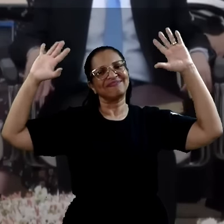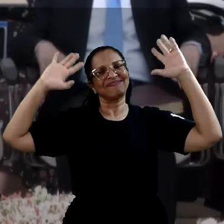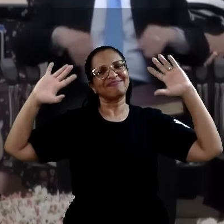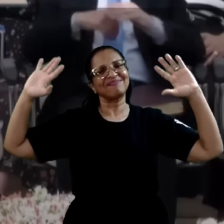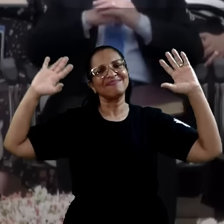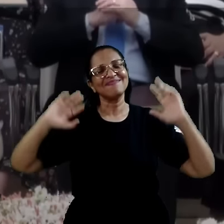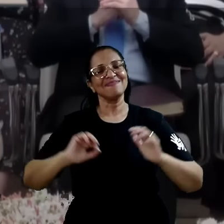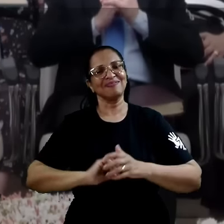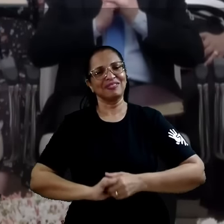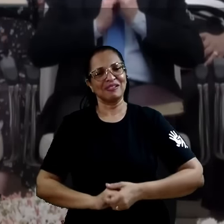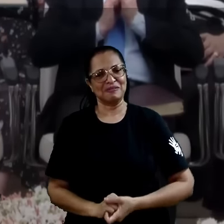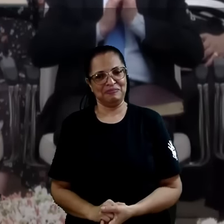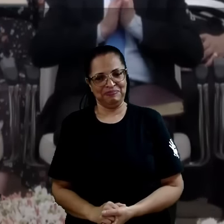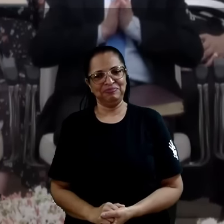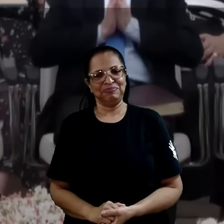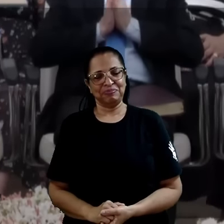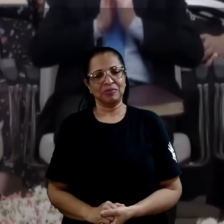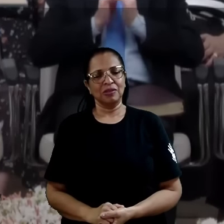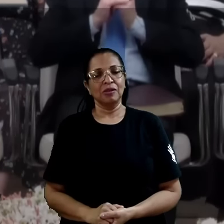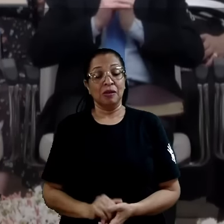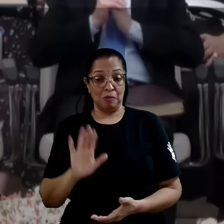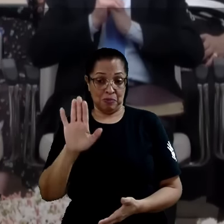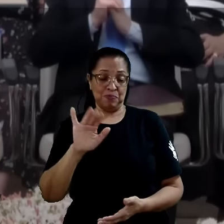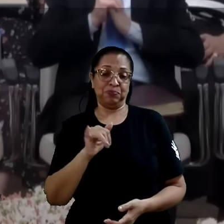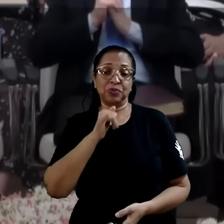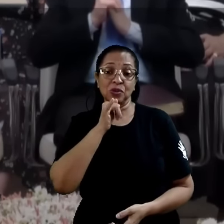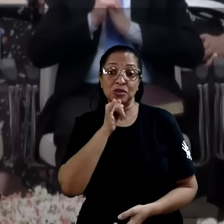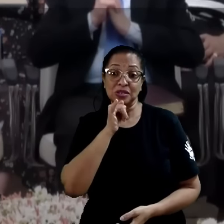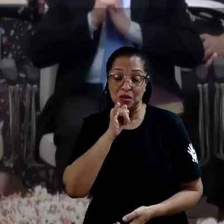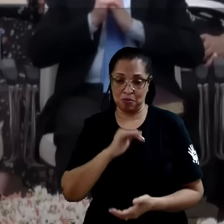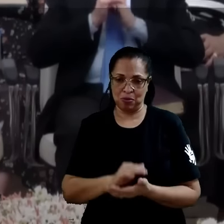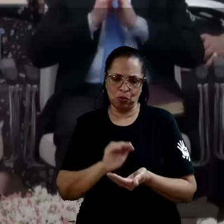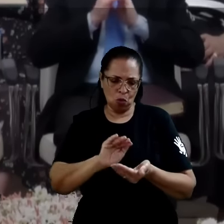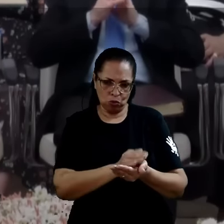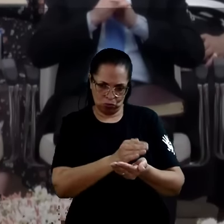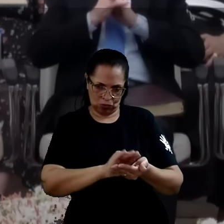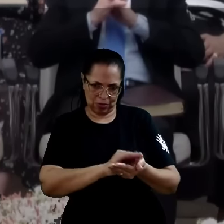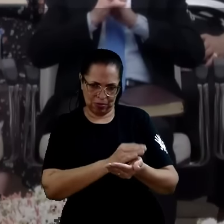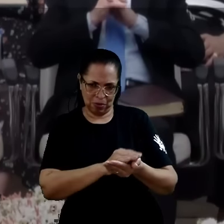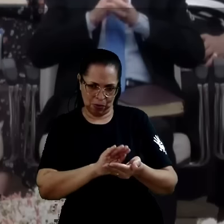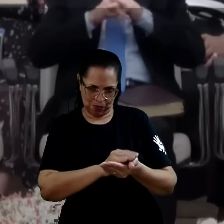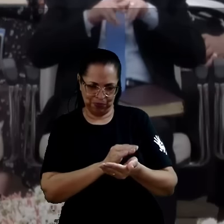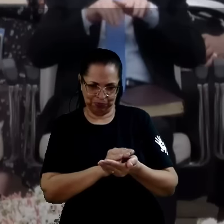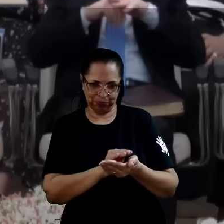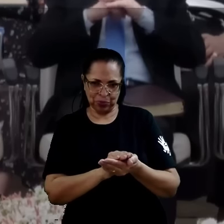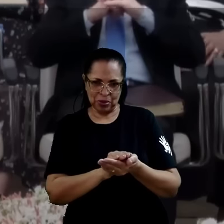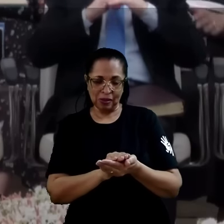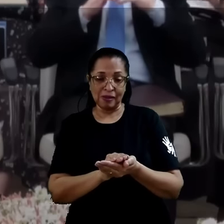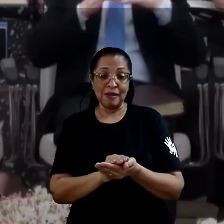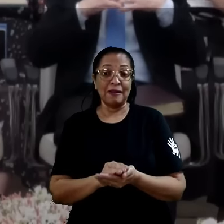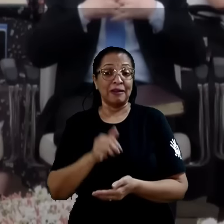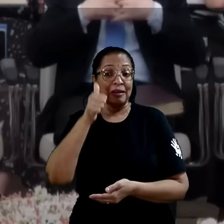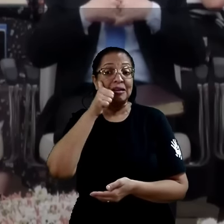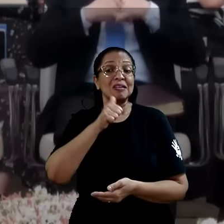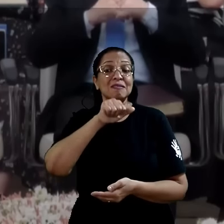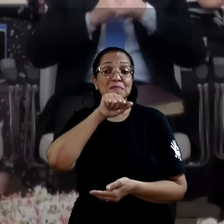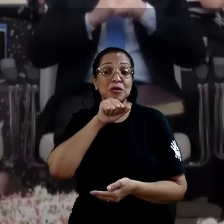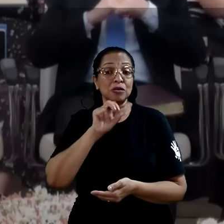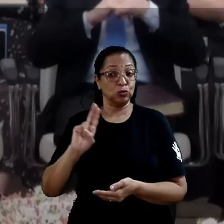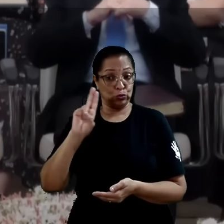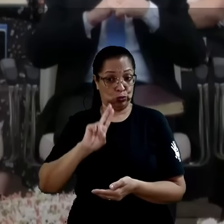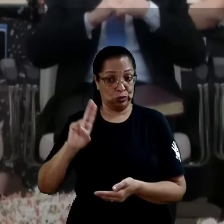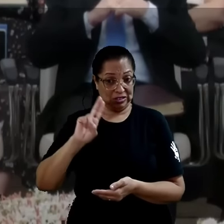lembrar da mãe cantando eu quero trabalhar para meu senhor levando a